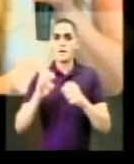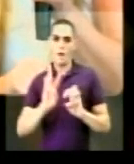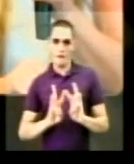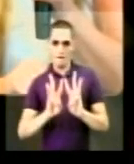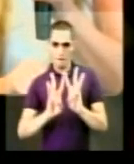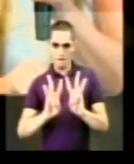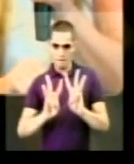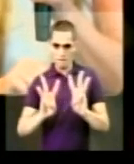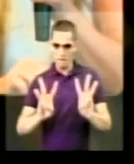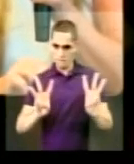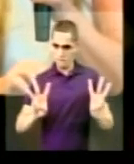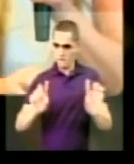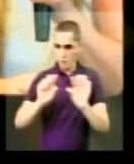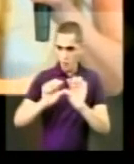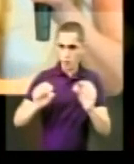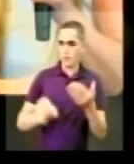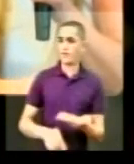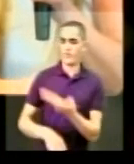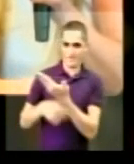https:// né,